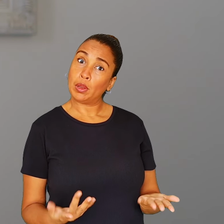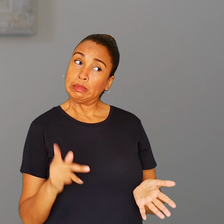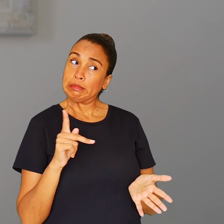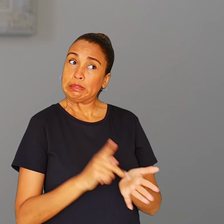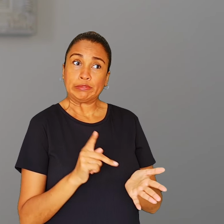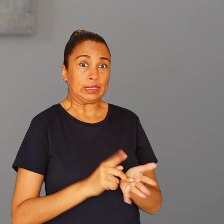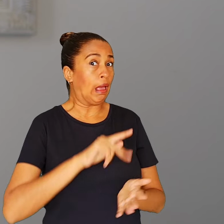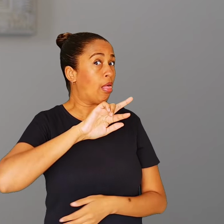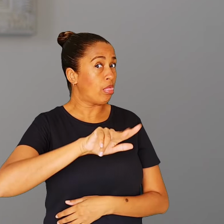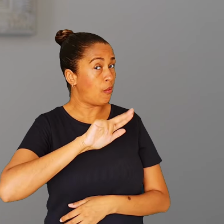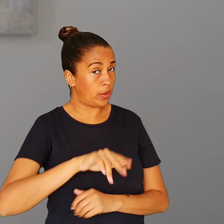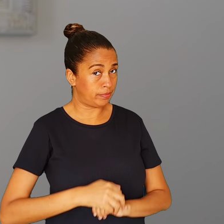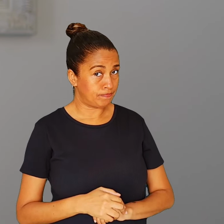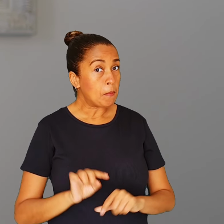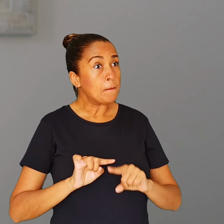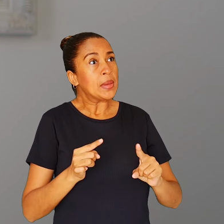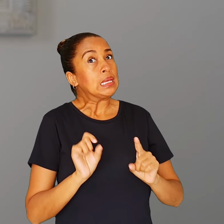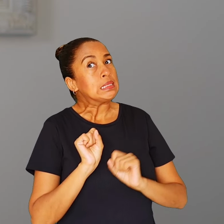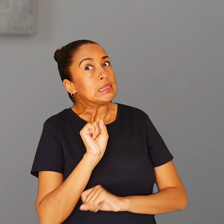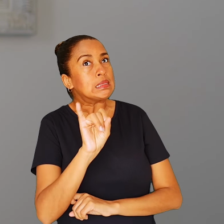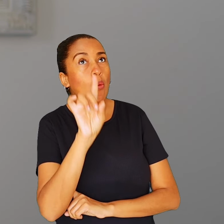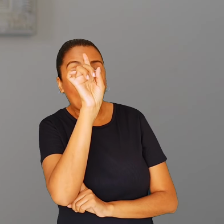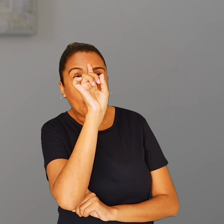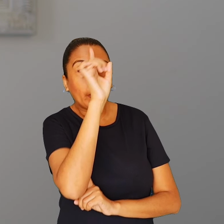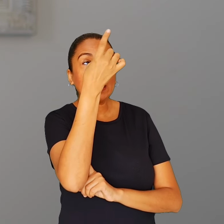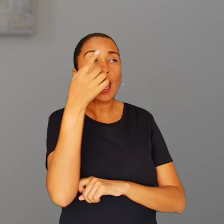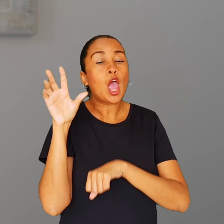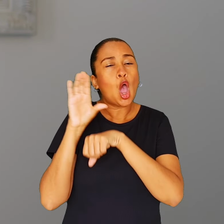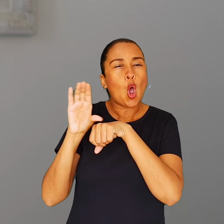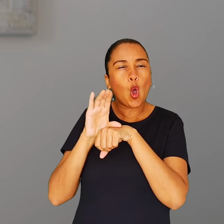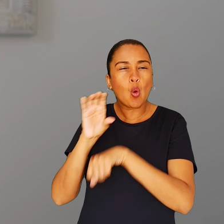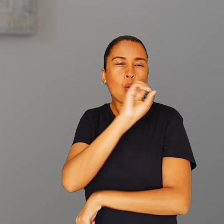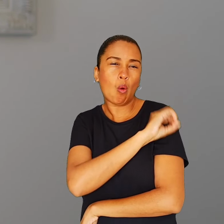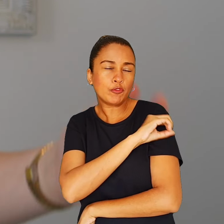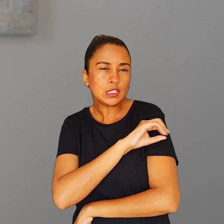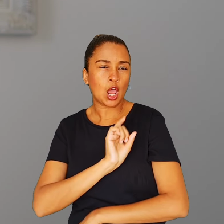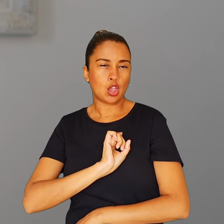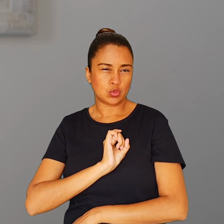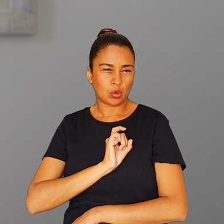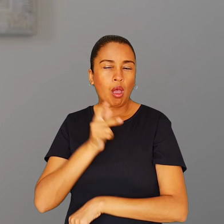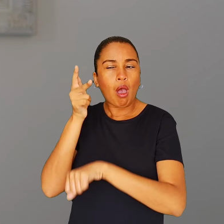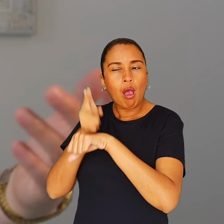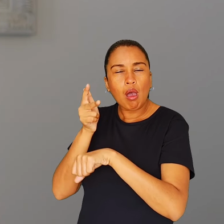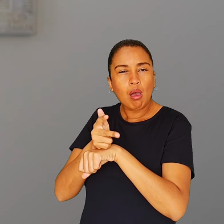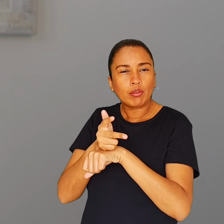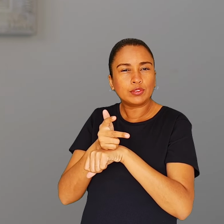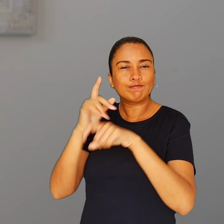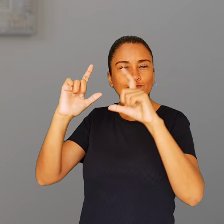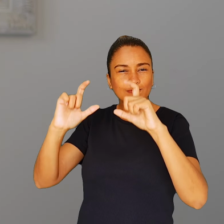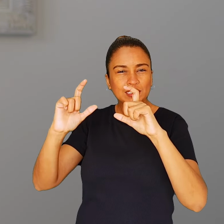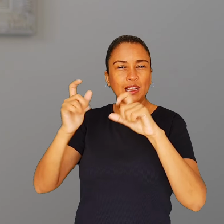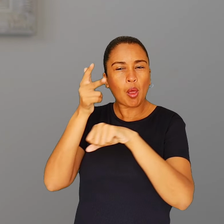no fundo não é. Mas se tu tens ideia de dar um curso de tico-teco, como gravar um vídeo pelo celular, tu podes fazer